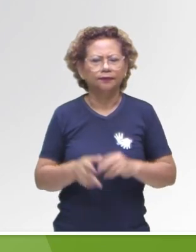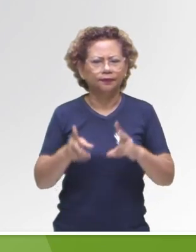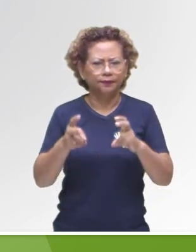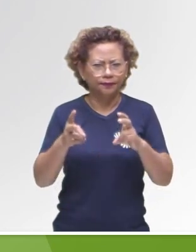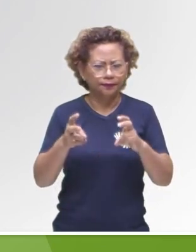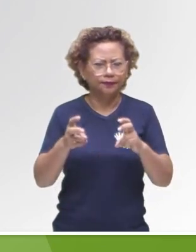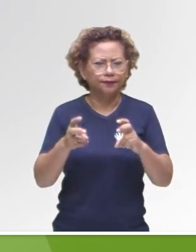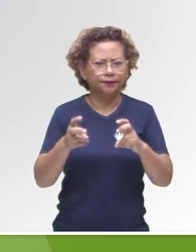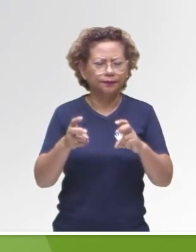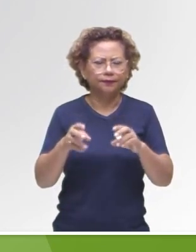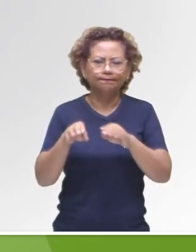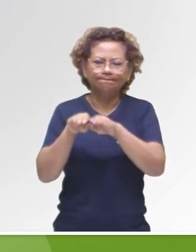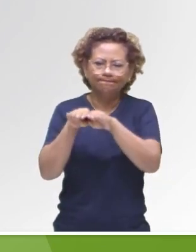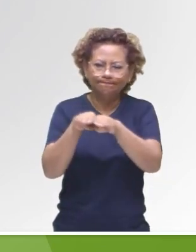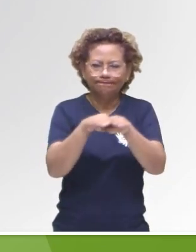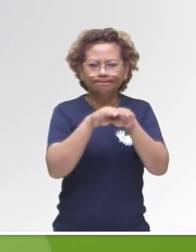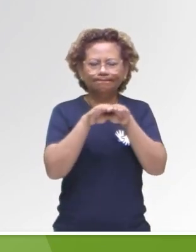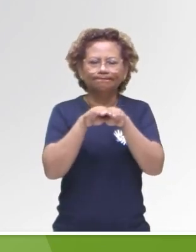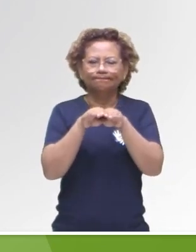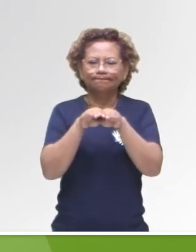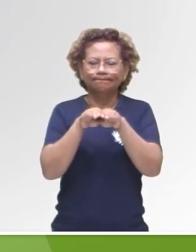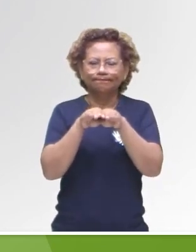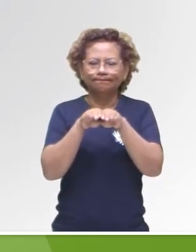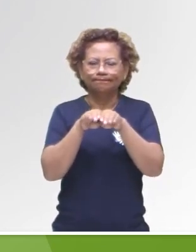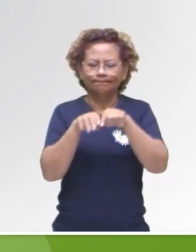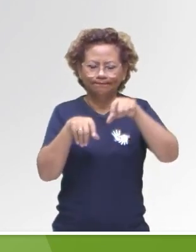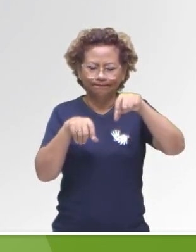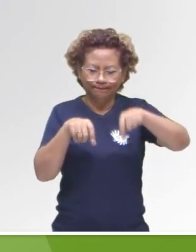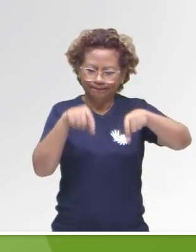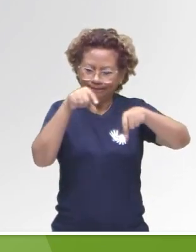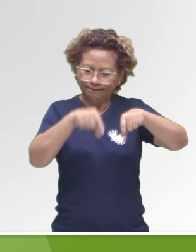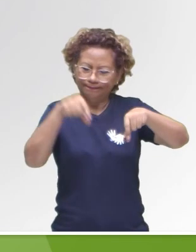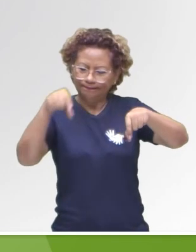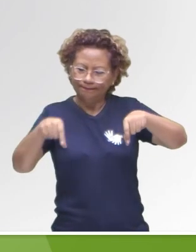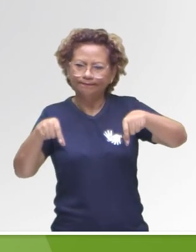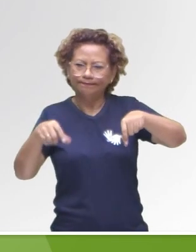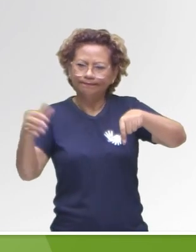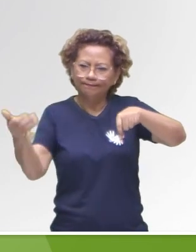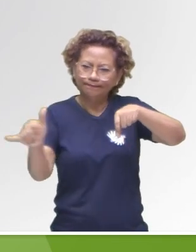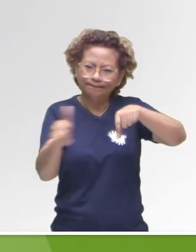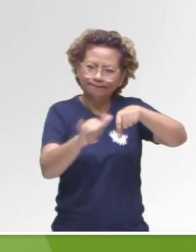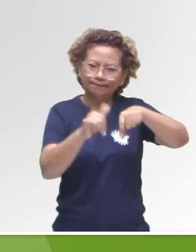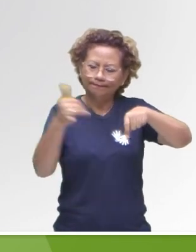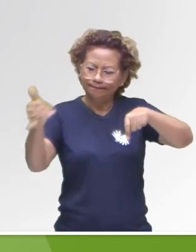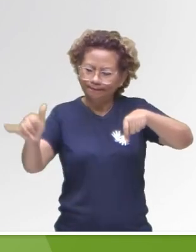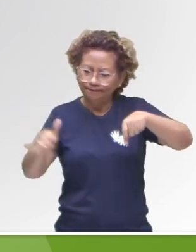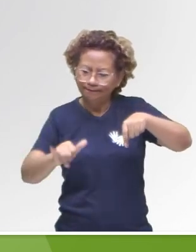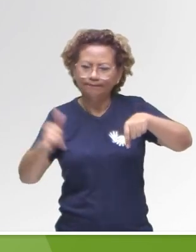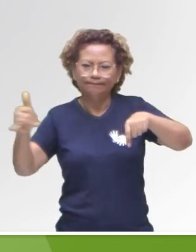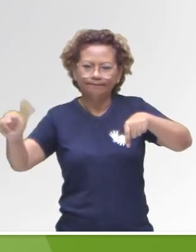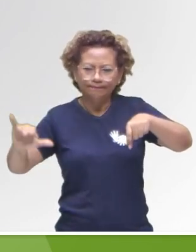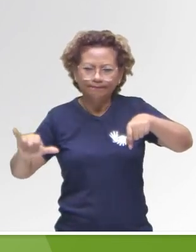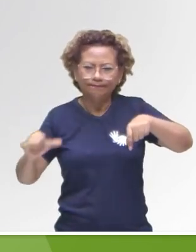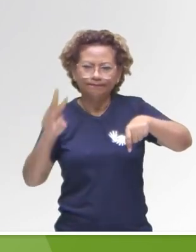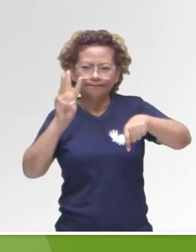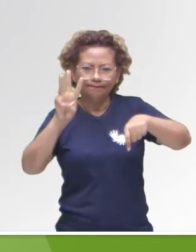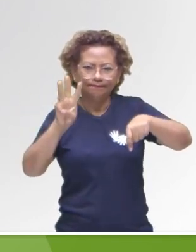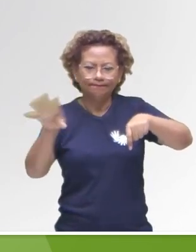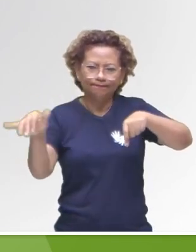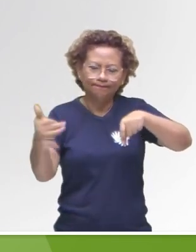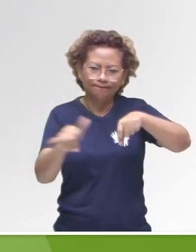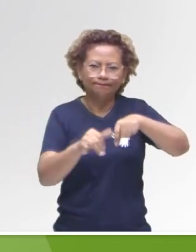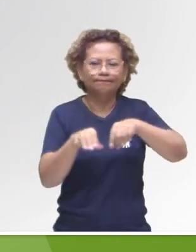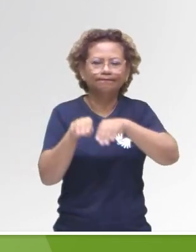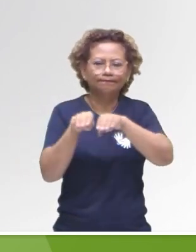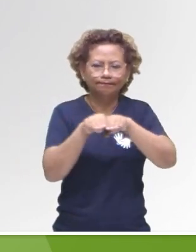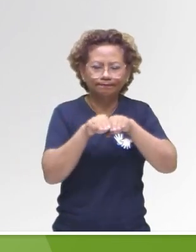carga é a mesma para todos os capacitores. E quando eu quero calcular carga elétrica, eu utilizo o